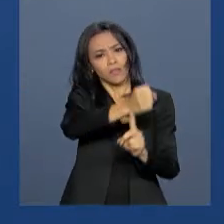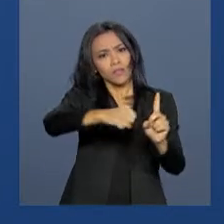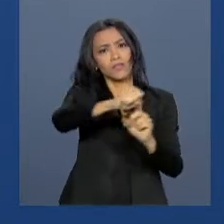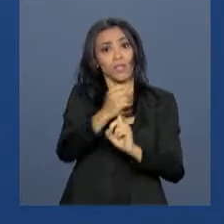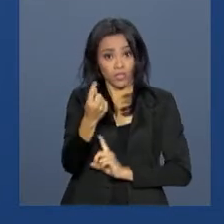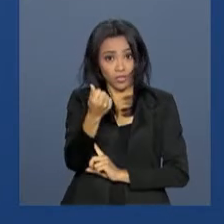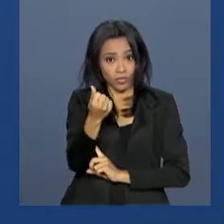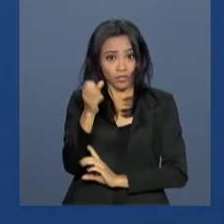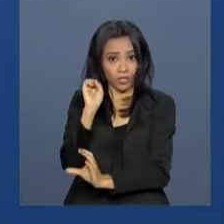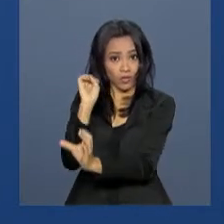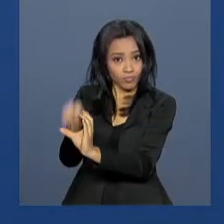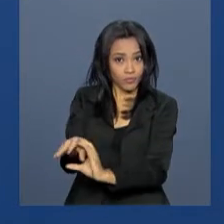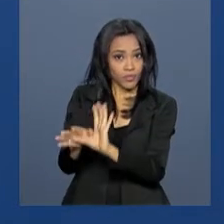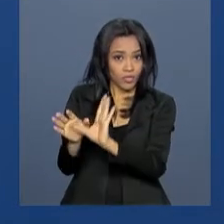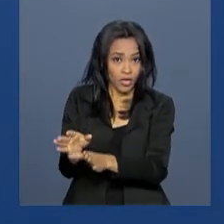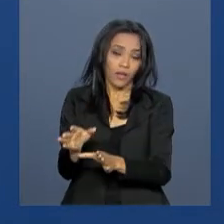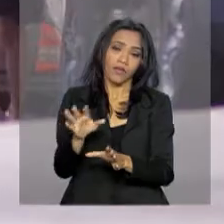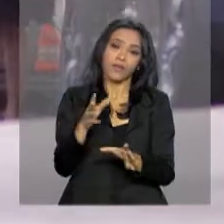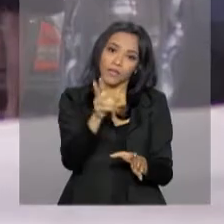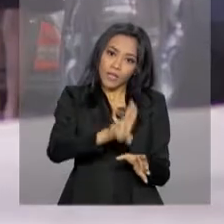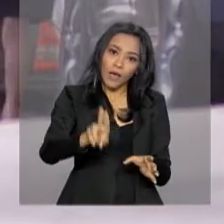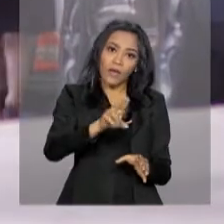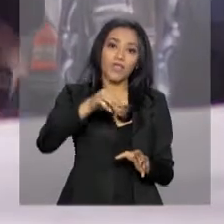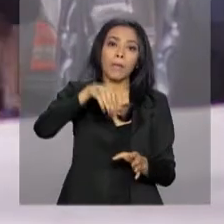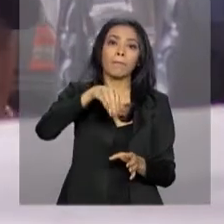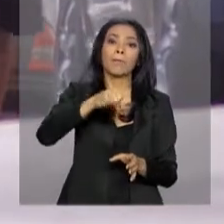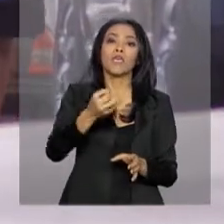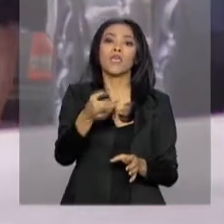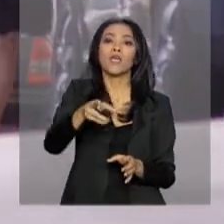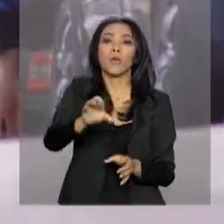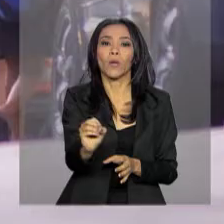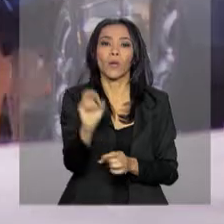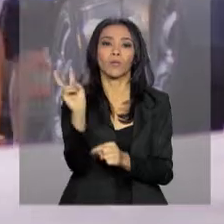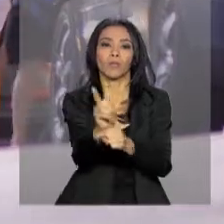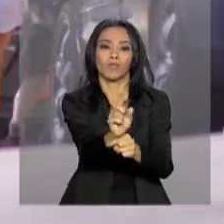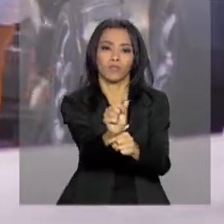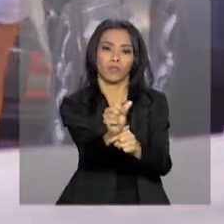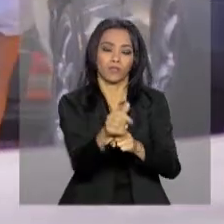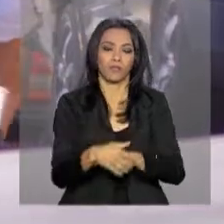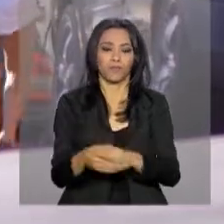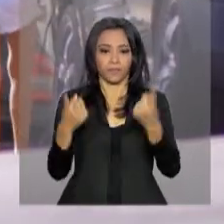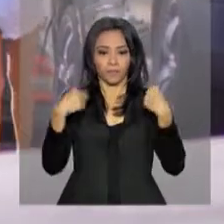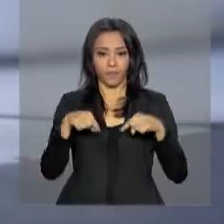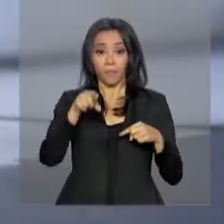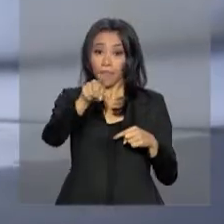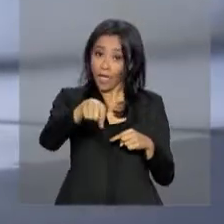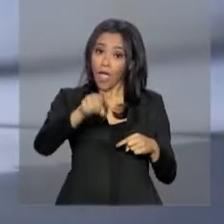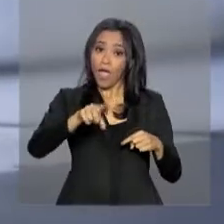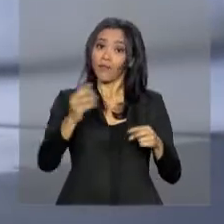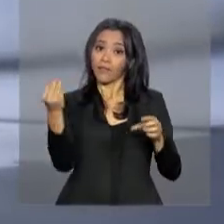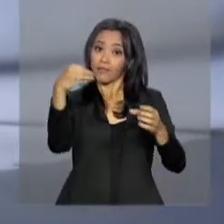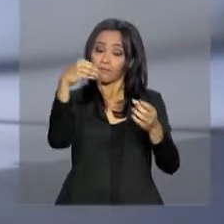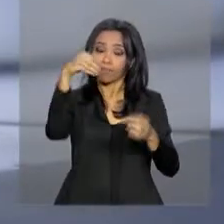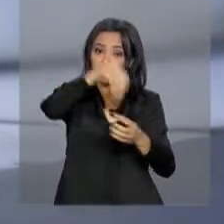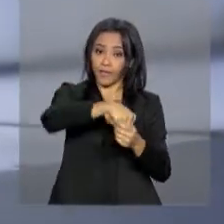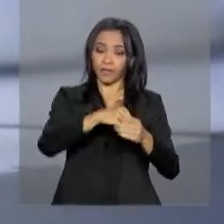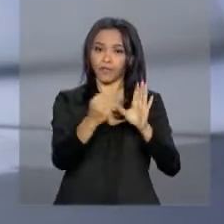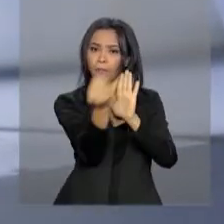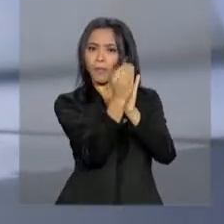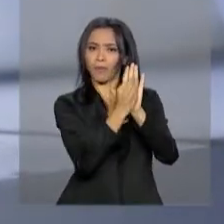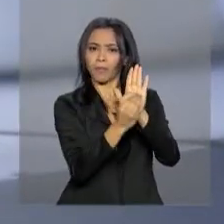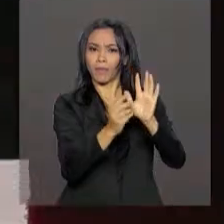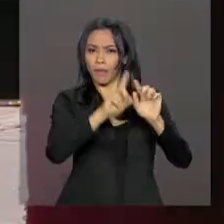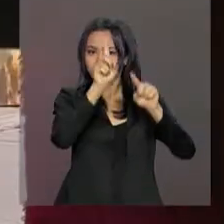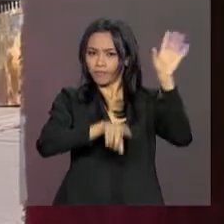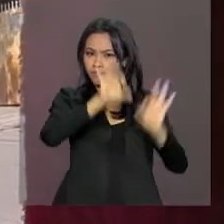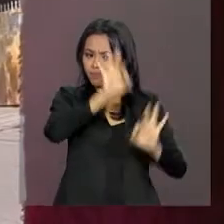utilizá-lo no microcrédito. A ampliação dos recursos ocorre dentro do plano Progredir. Lançado no ano passado,